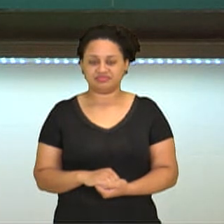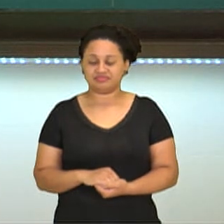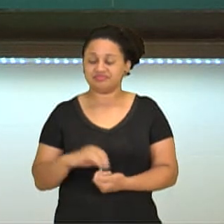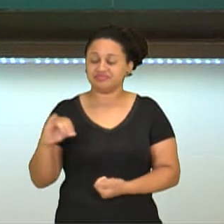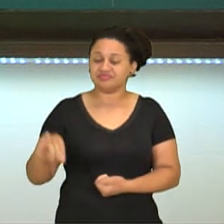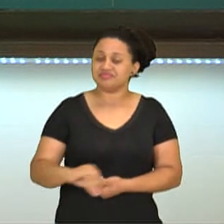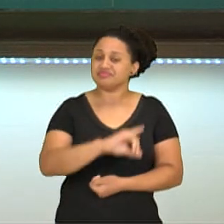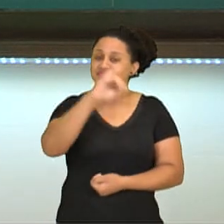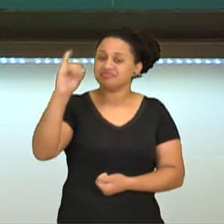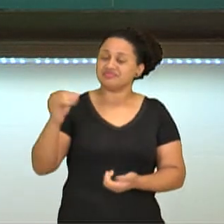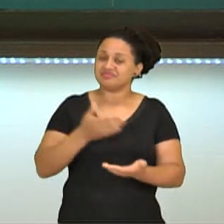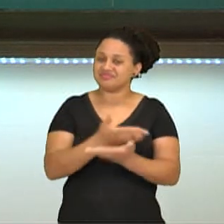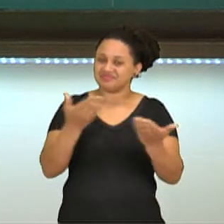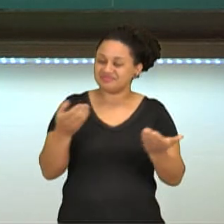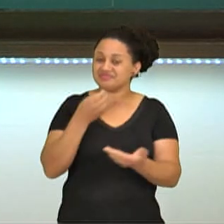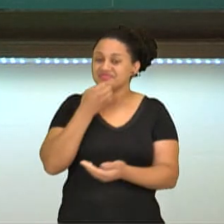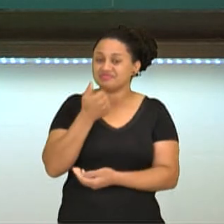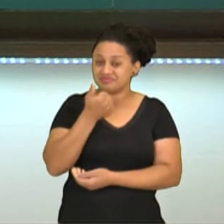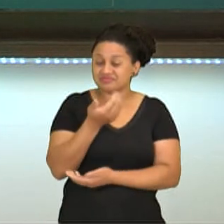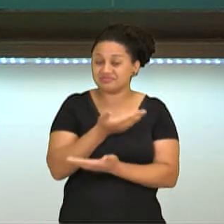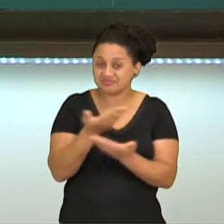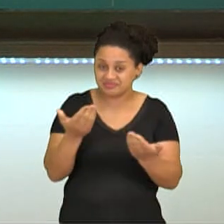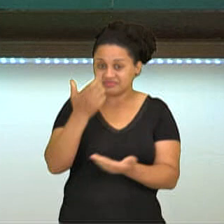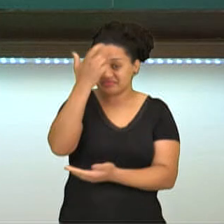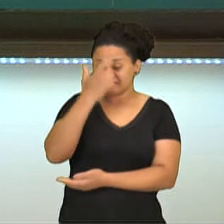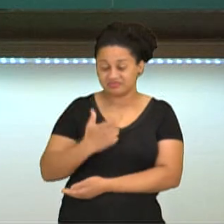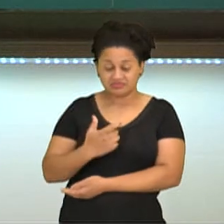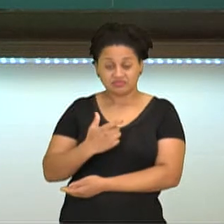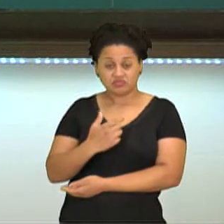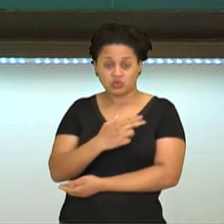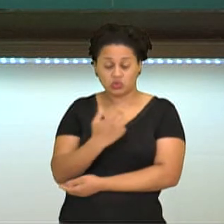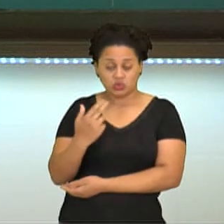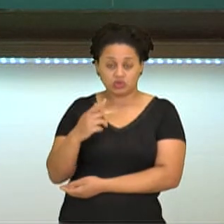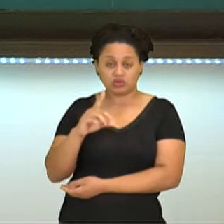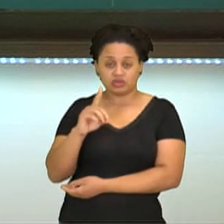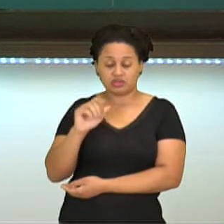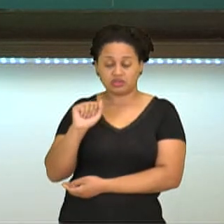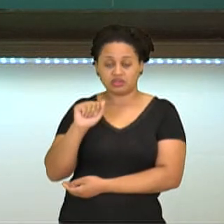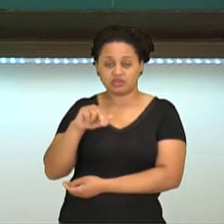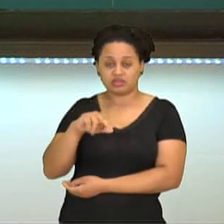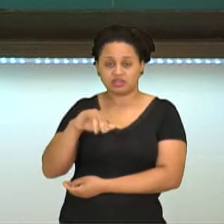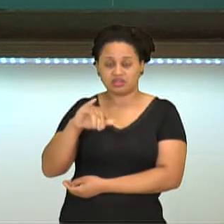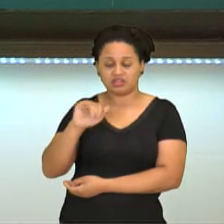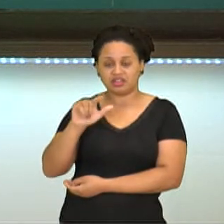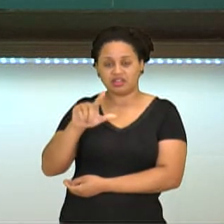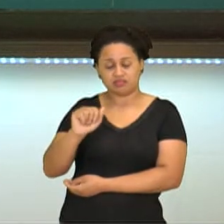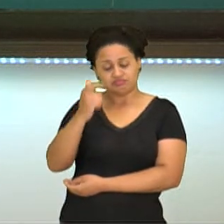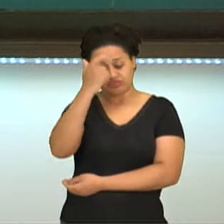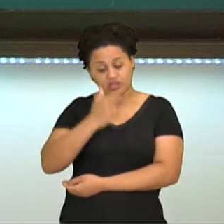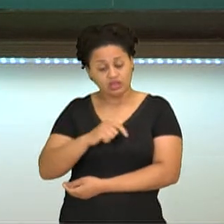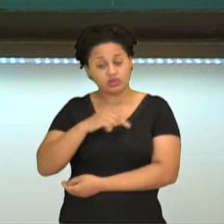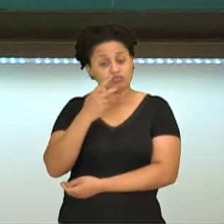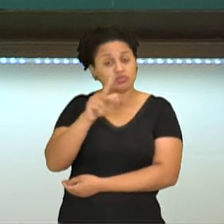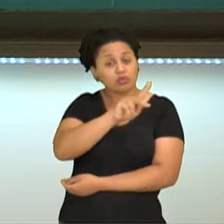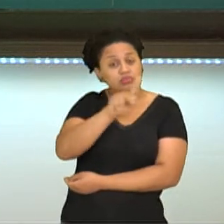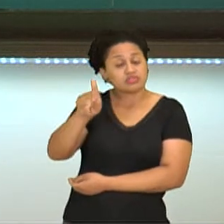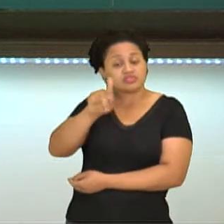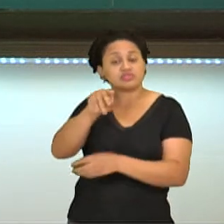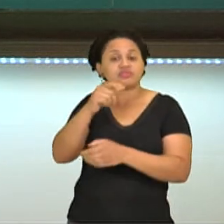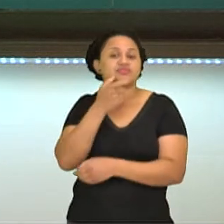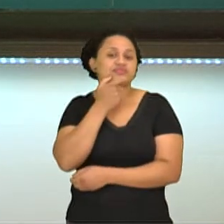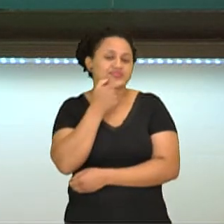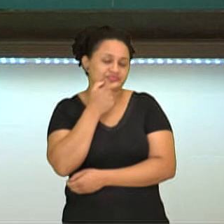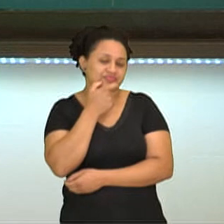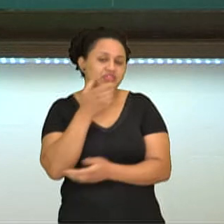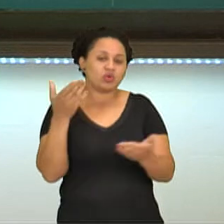everyone. How are you? My name is Daniela. Eu sou a sua professora de inglês. E